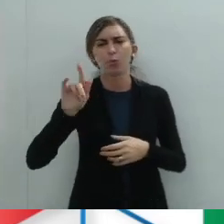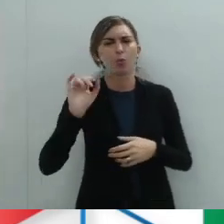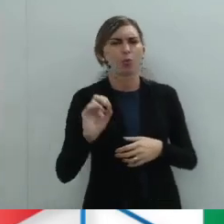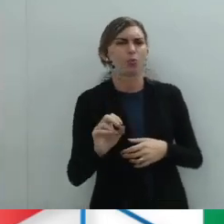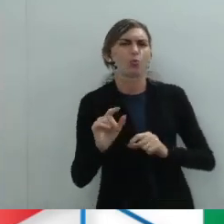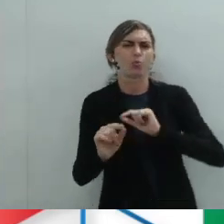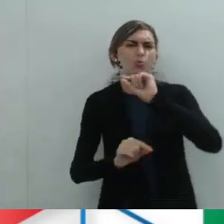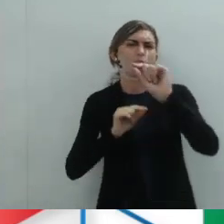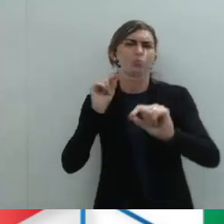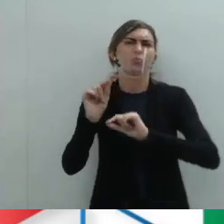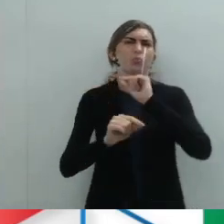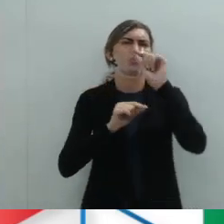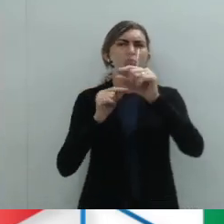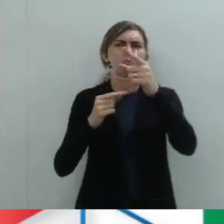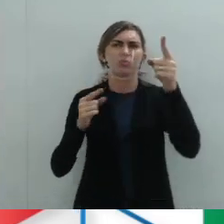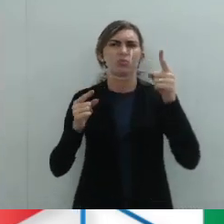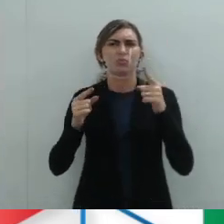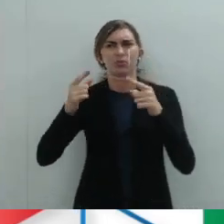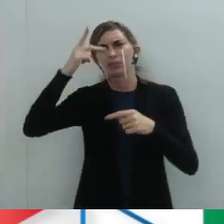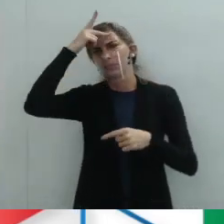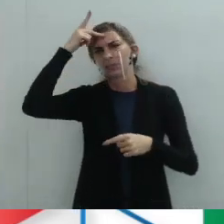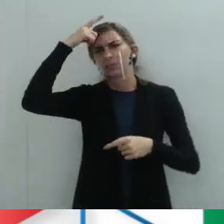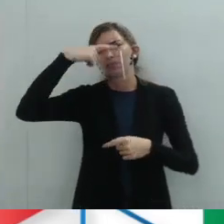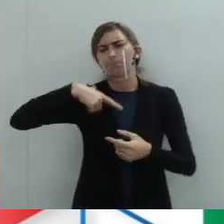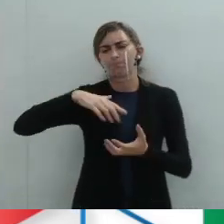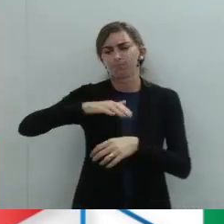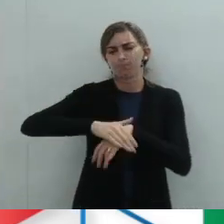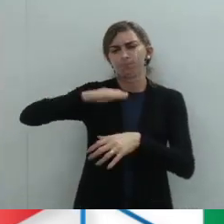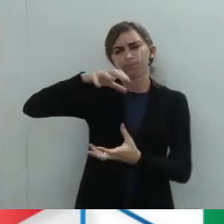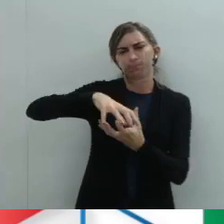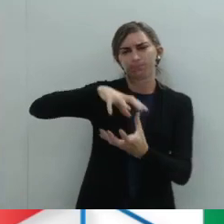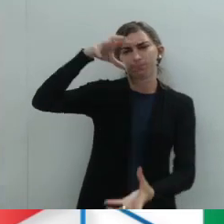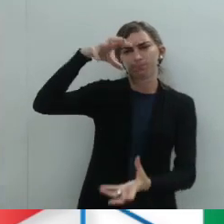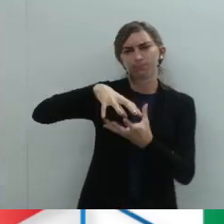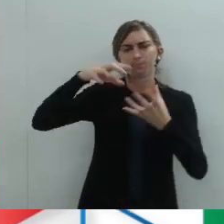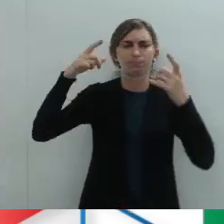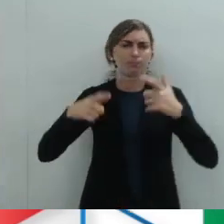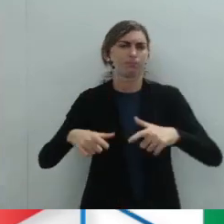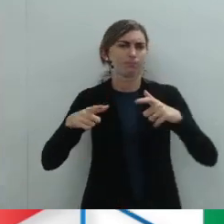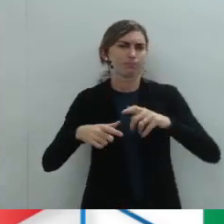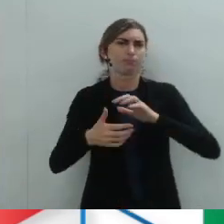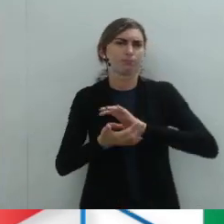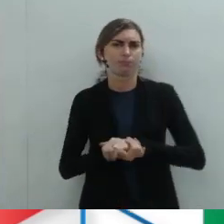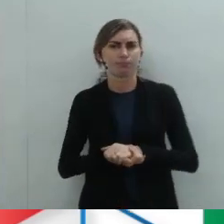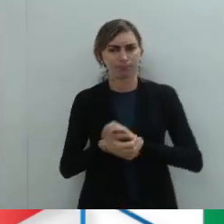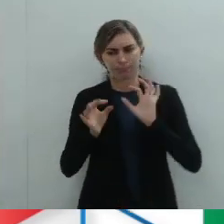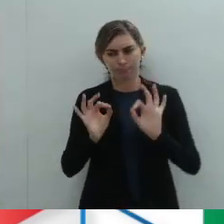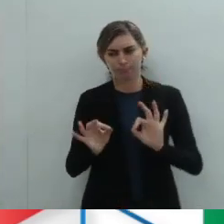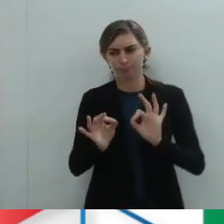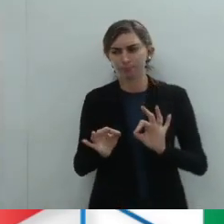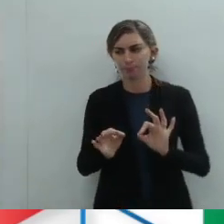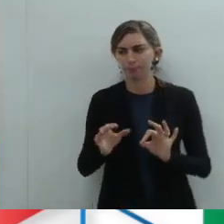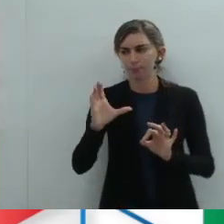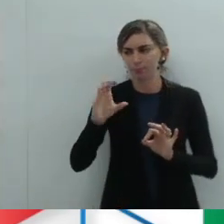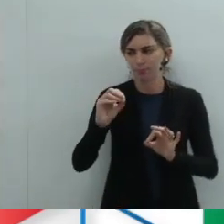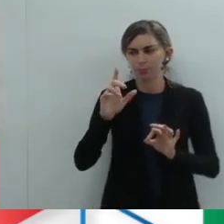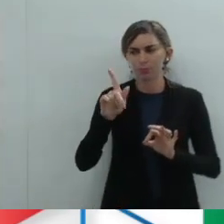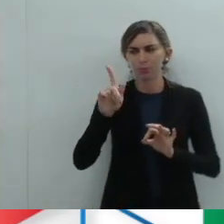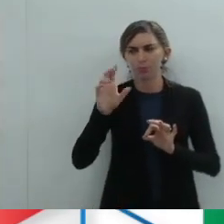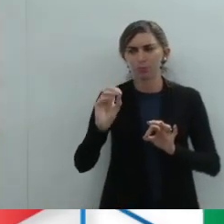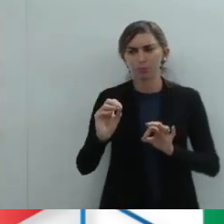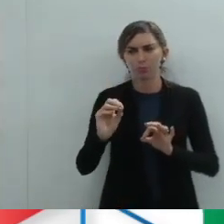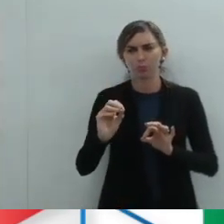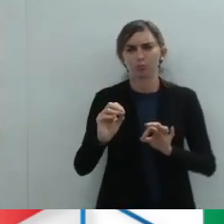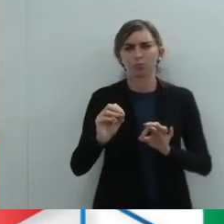é isso? Era pela pessoa mais velha, né, do local, tá bom? Então, Macongo é uma